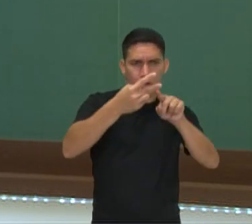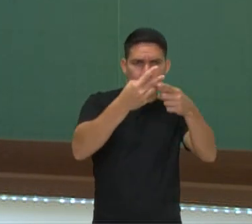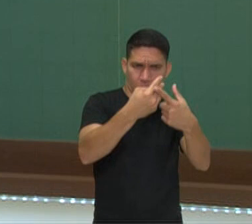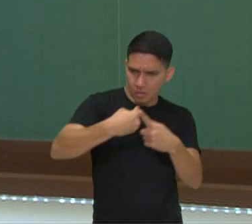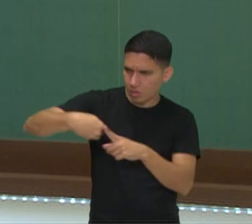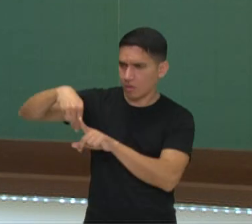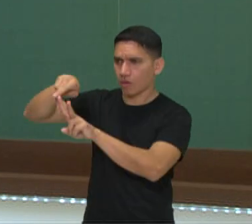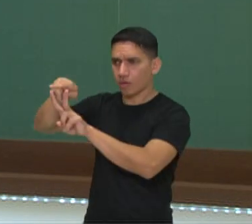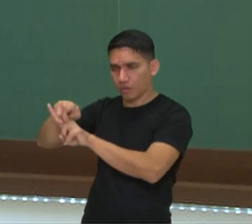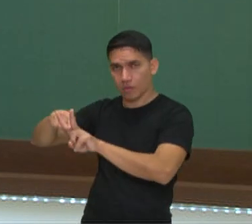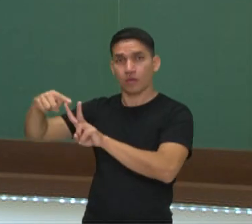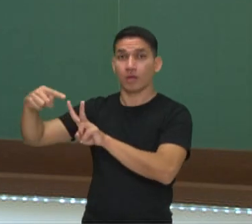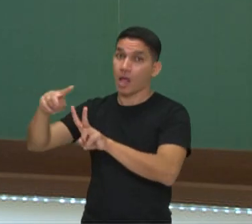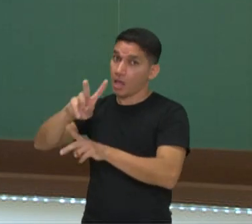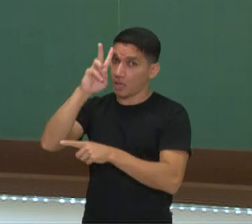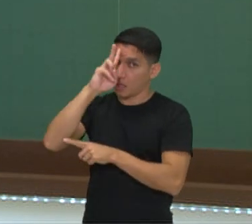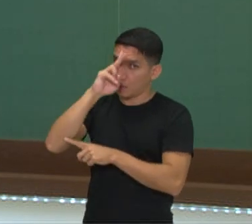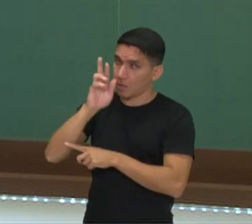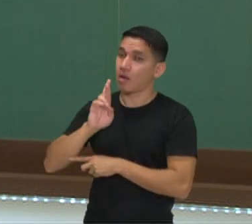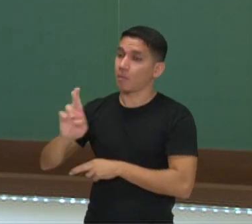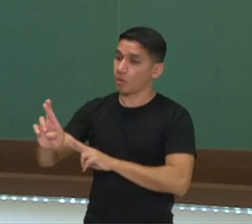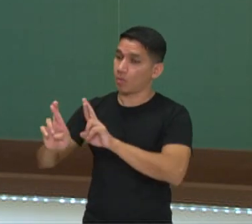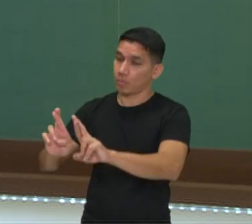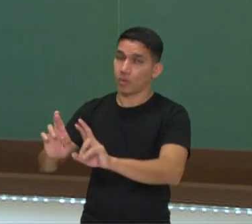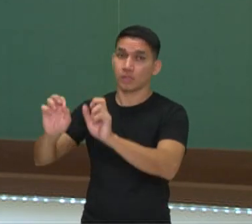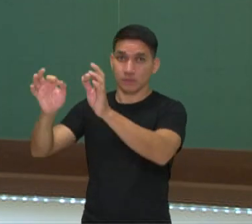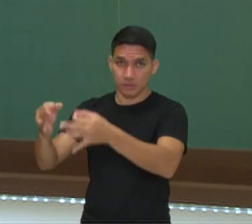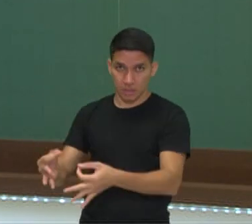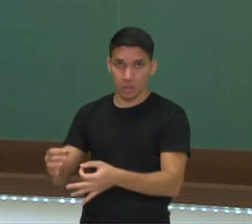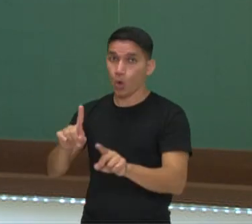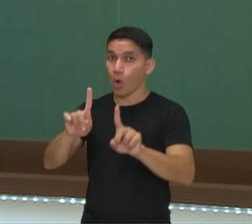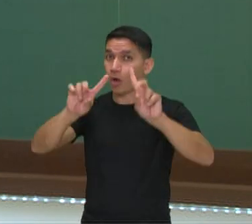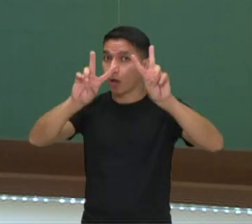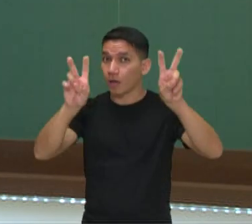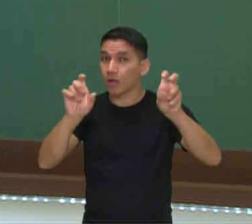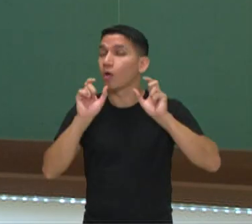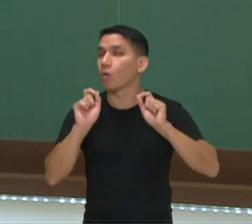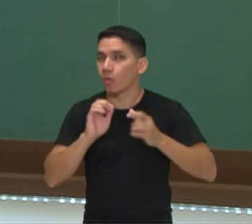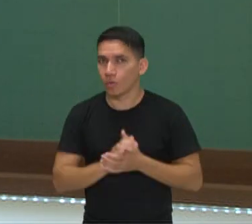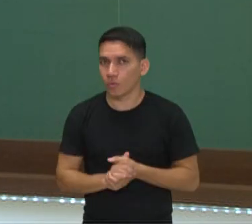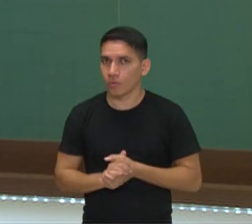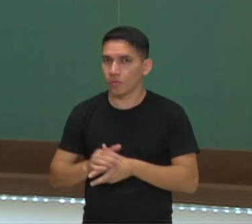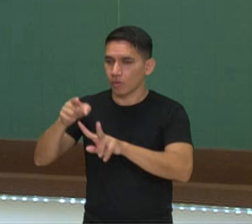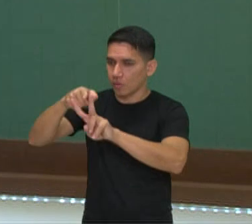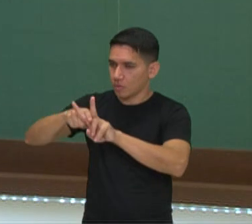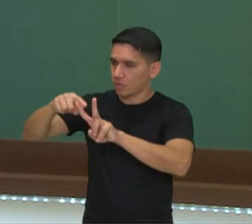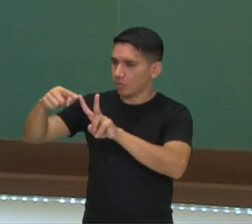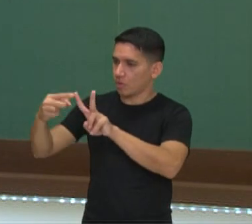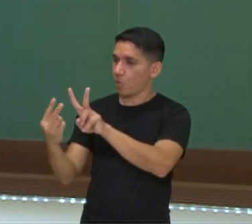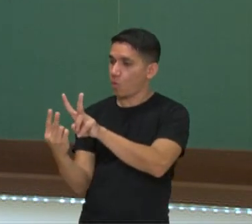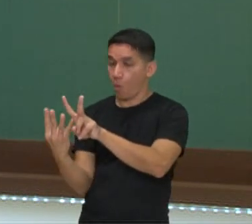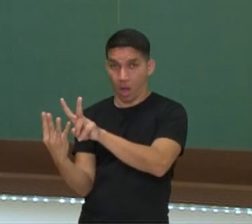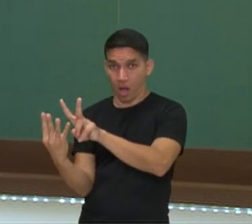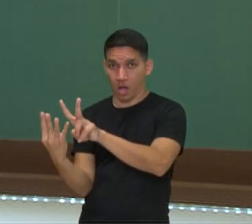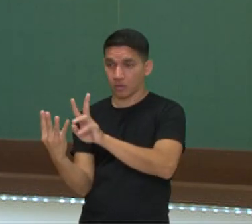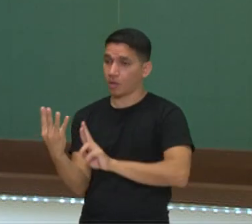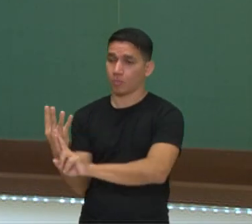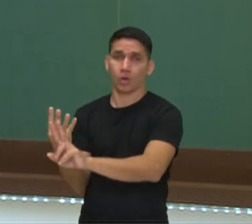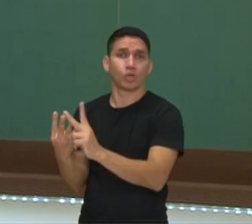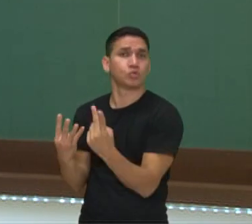lembra que dá certo as duas respostas, tá? Um parênteses aqui. Raiz quadrada de 4 é 2.